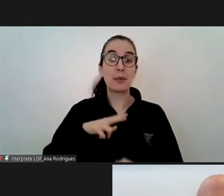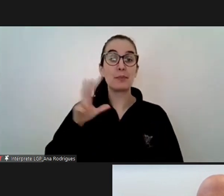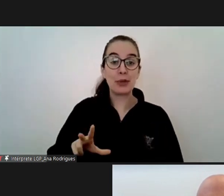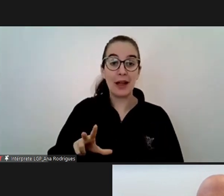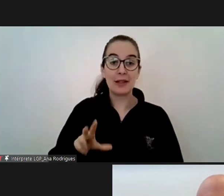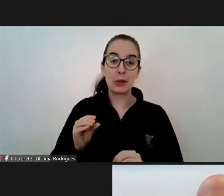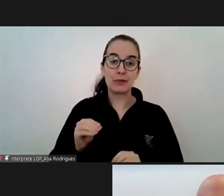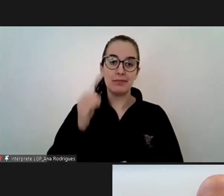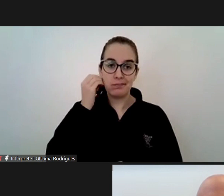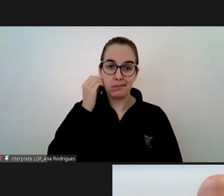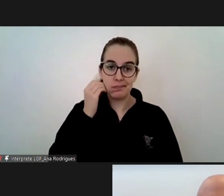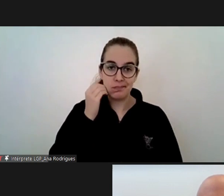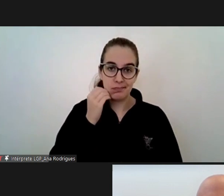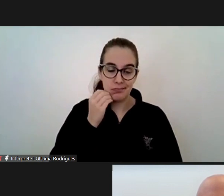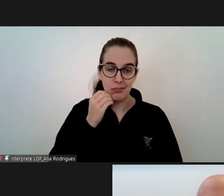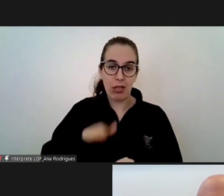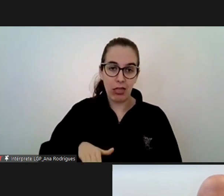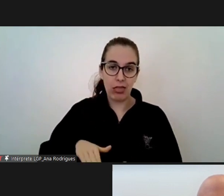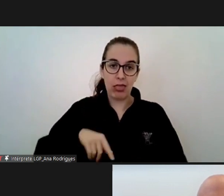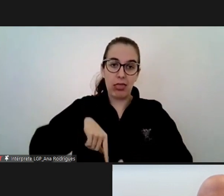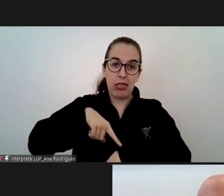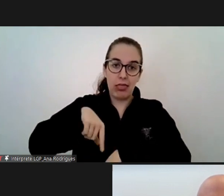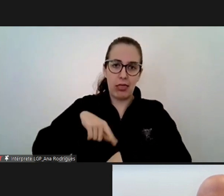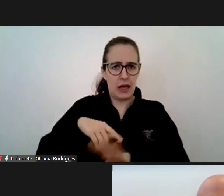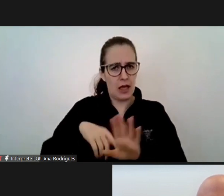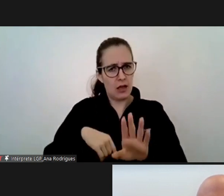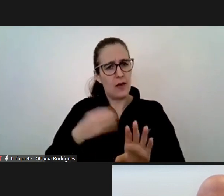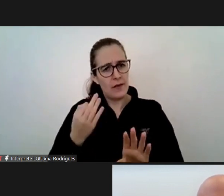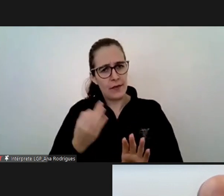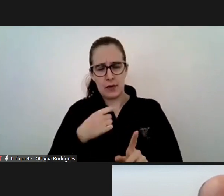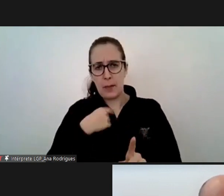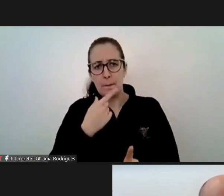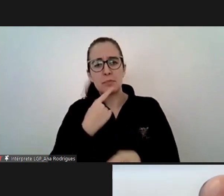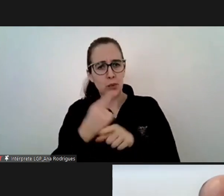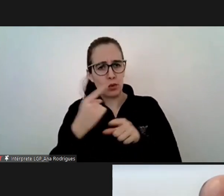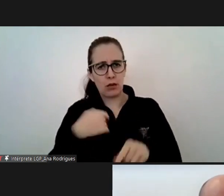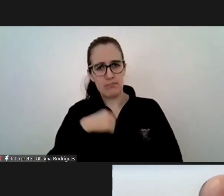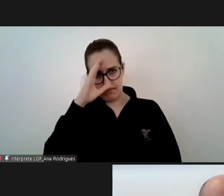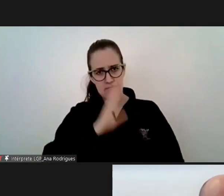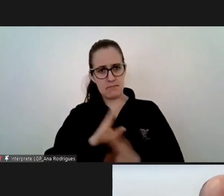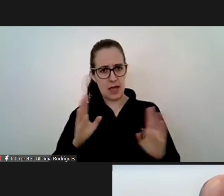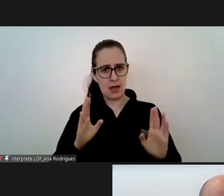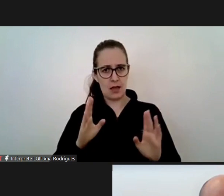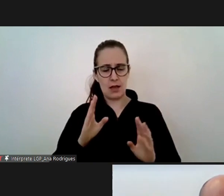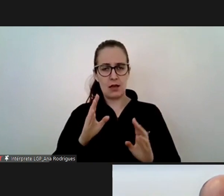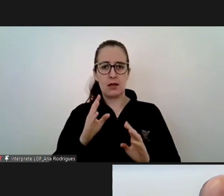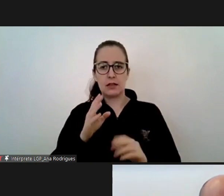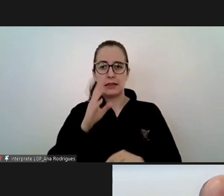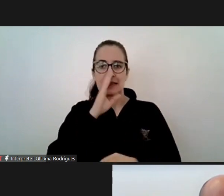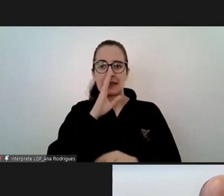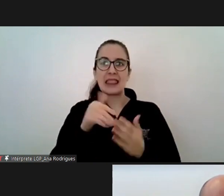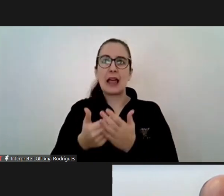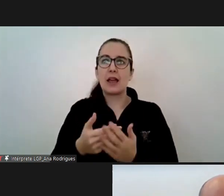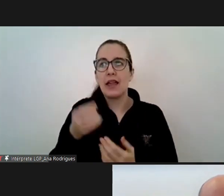outros países. É verdade que há um argumento do outro lado, é preciso não esquecer nesta discussão, que é muita facilidade no